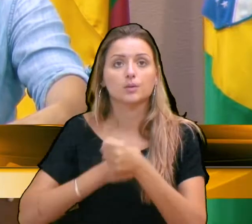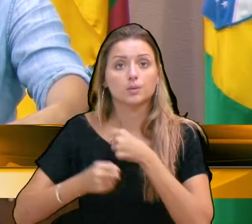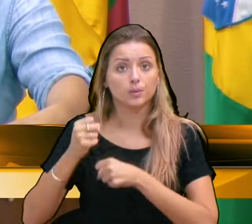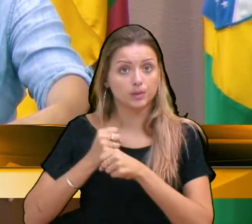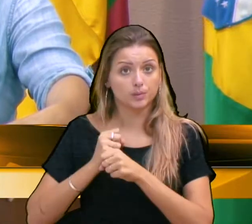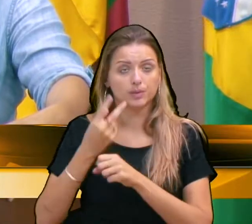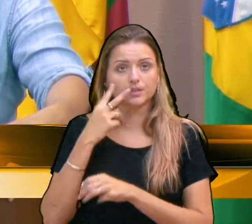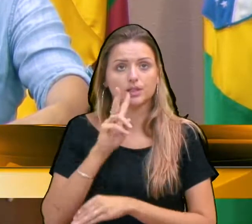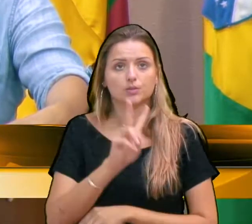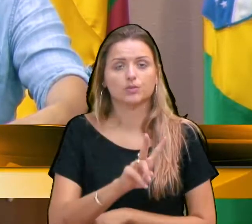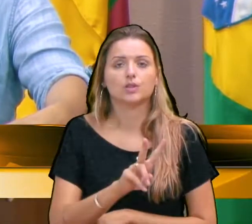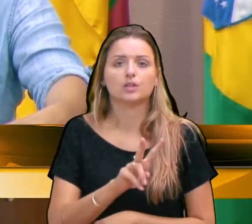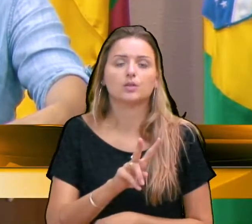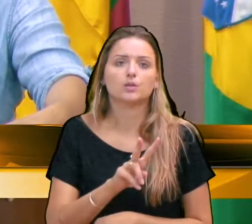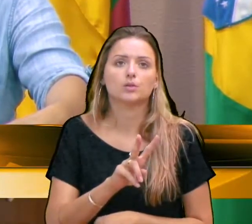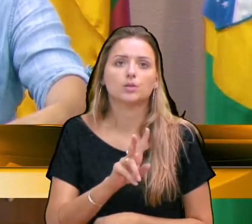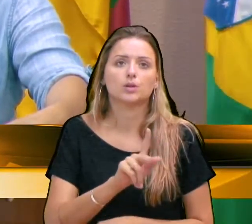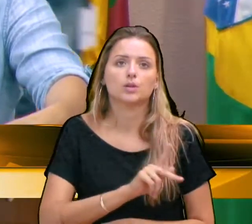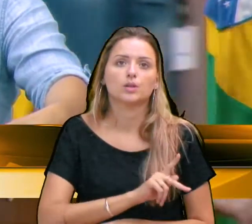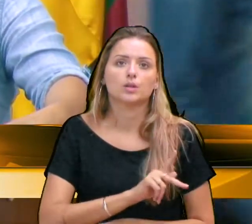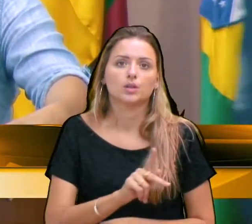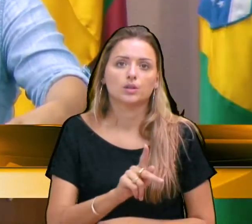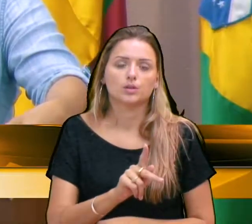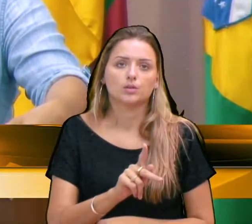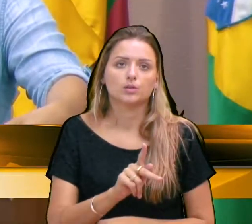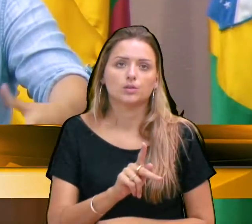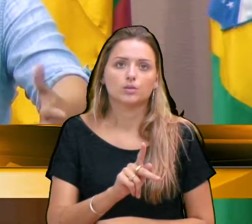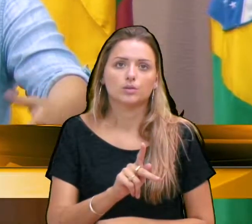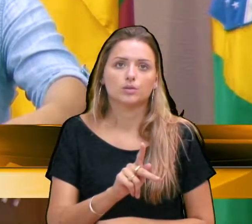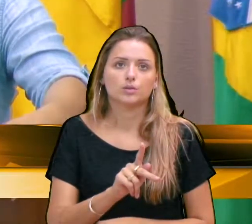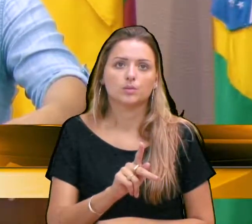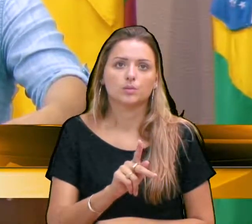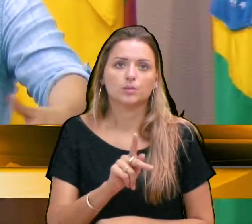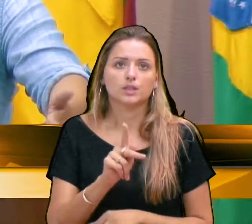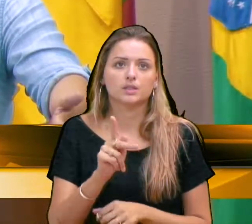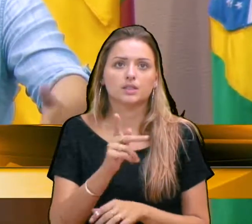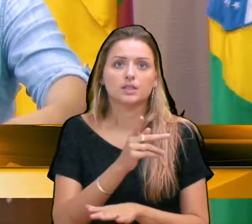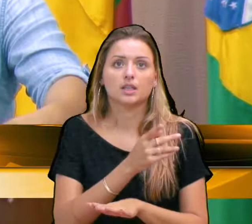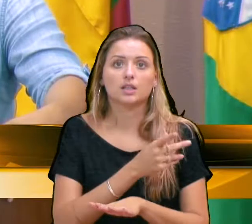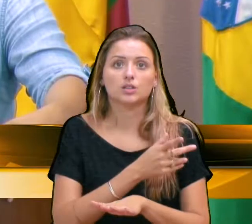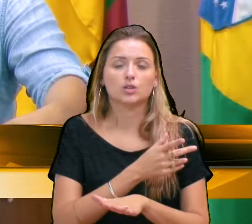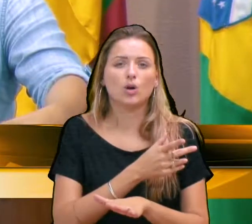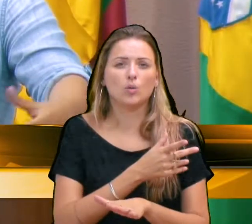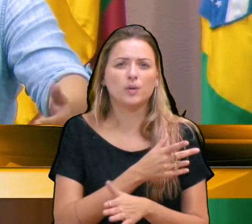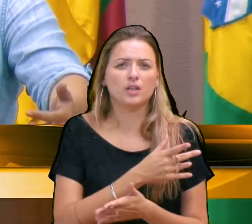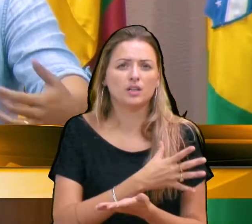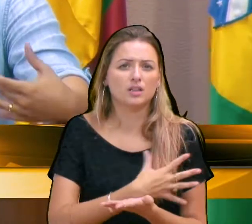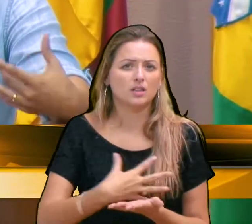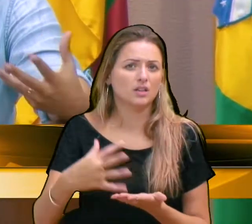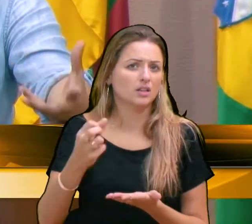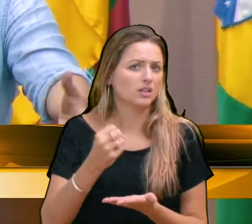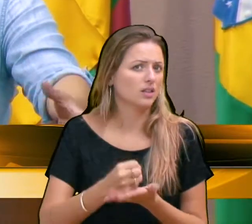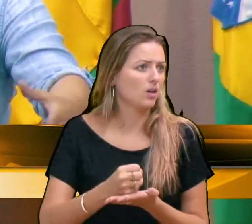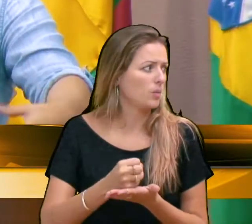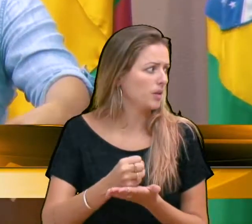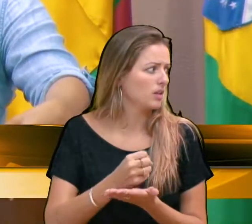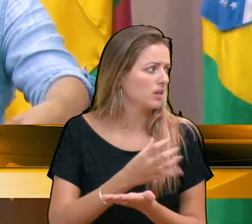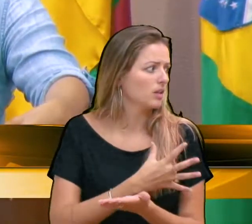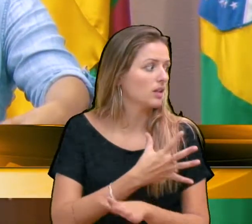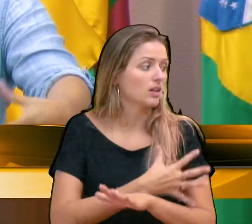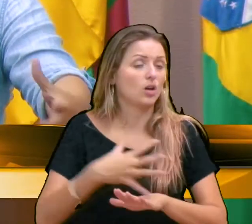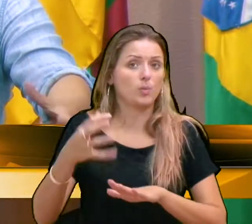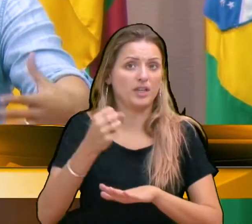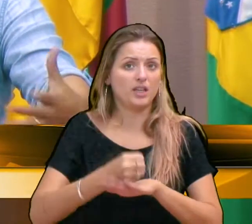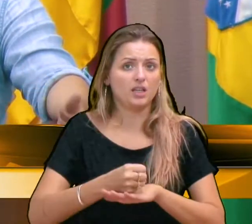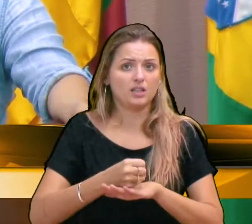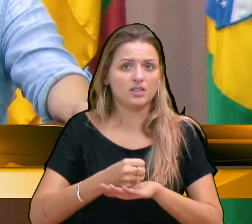a propaganda, né, do presidente golpista, né, Temer, dizendo que a